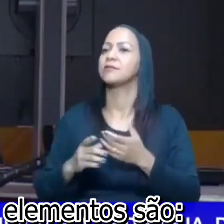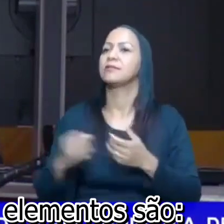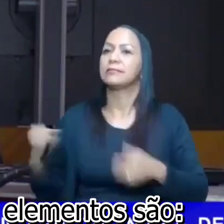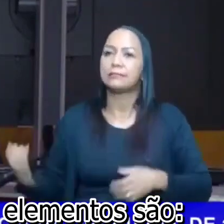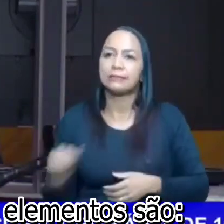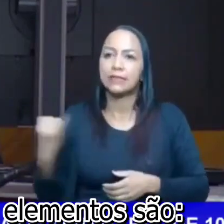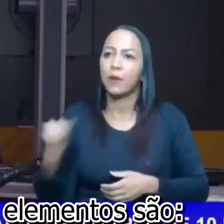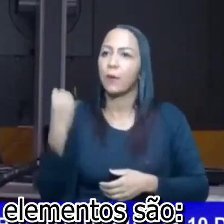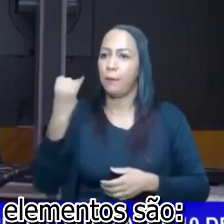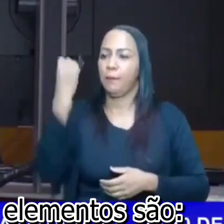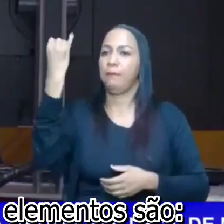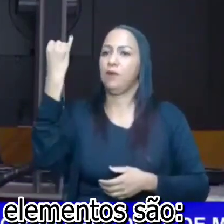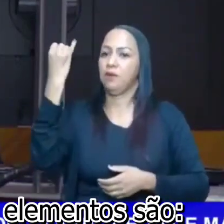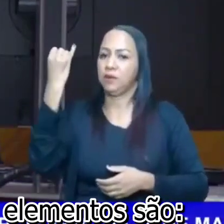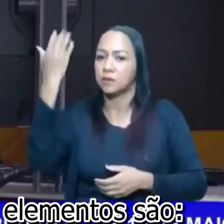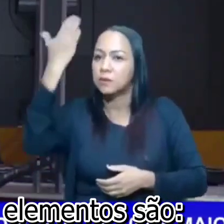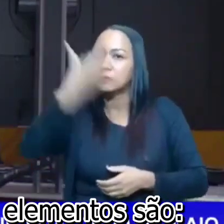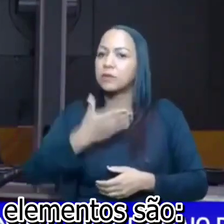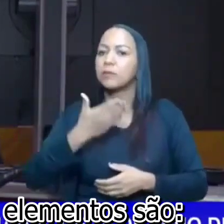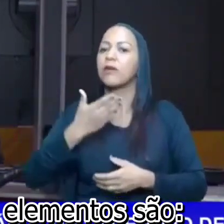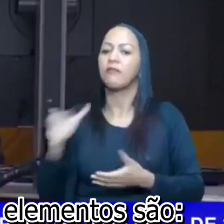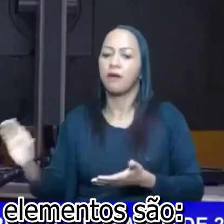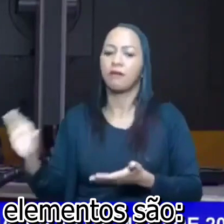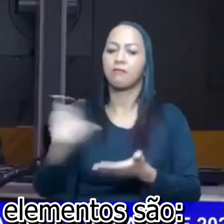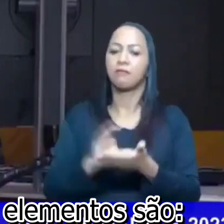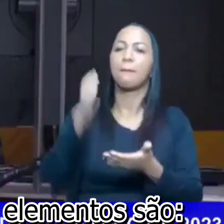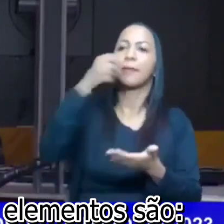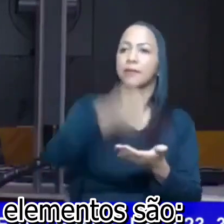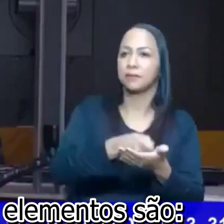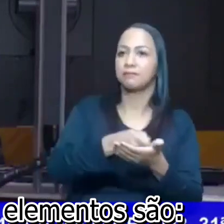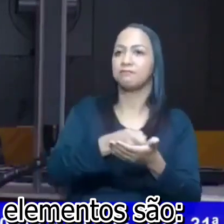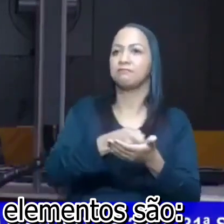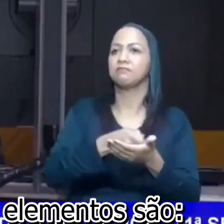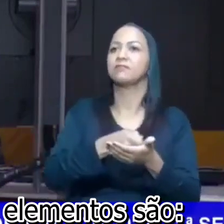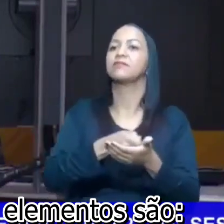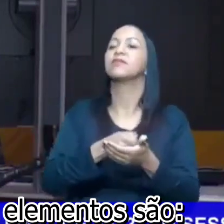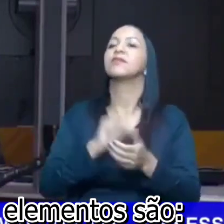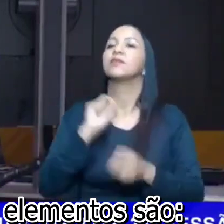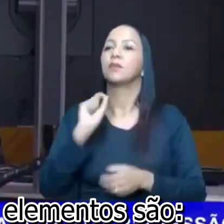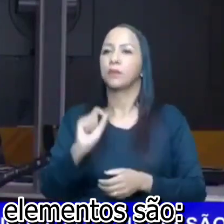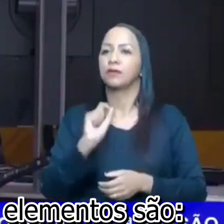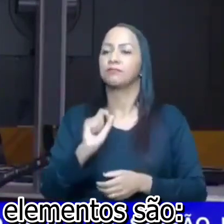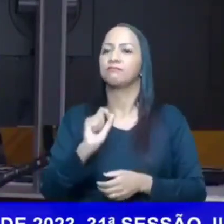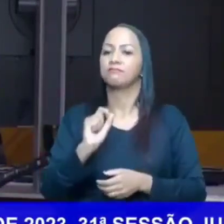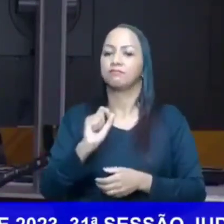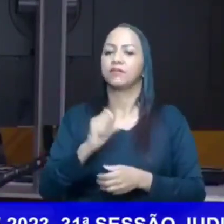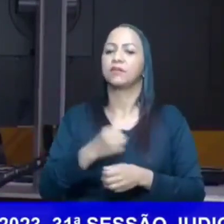indispensáveis à comprovação dessa despesa. Esses elementos são